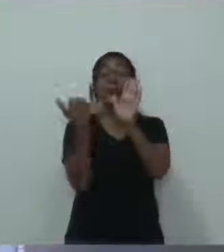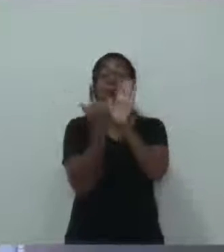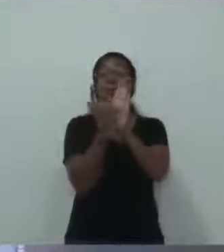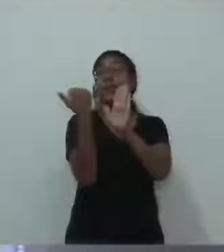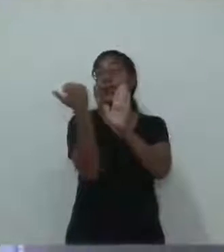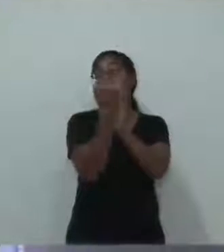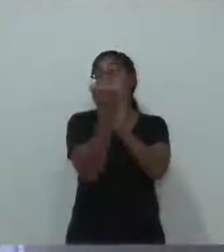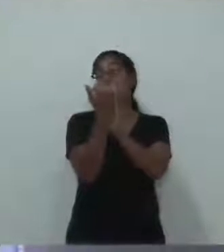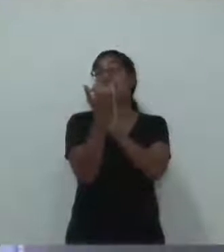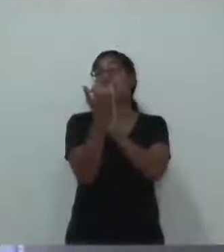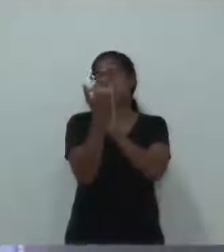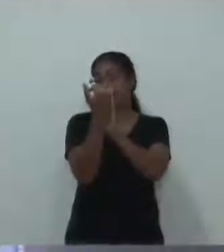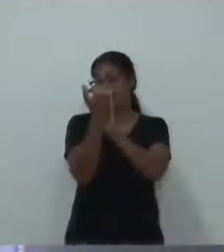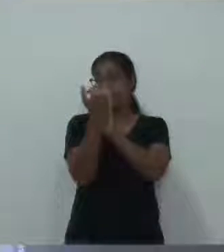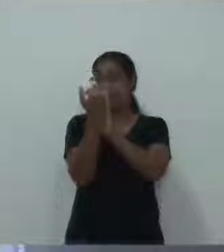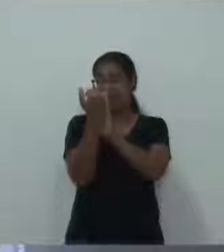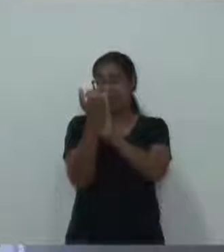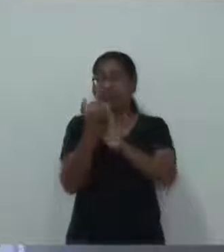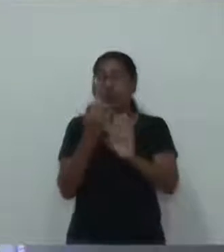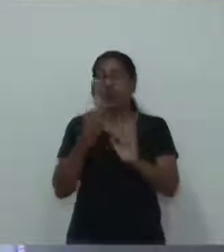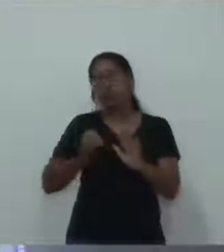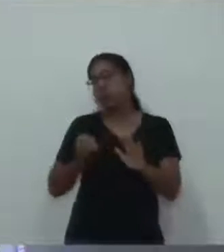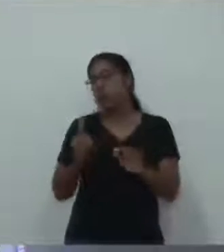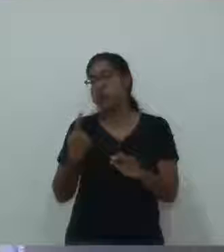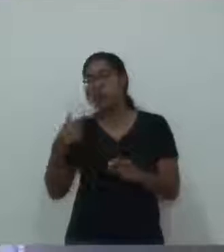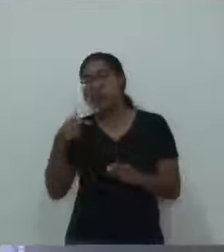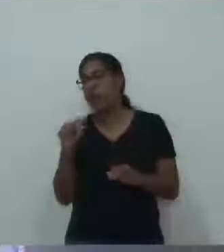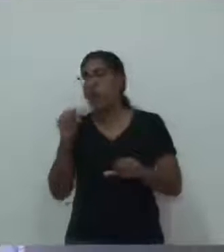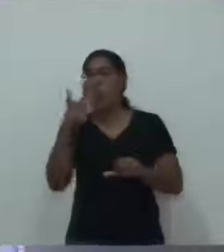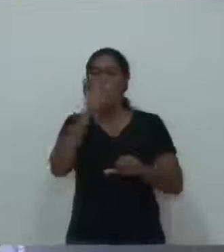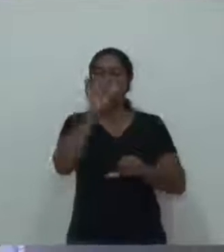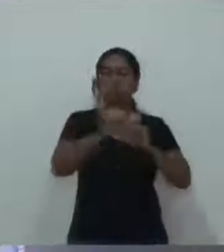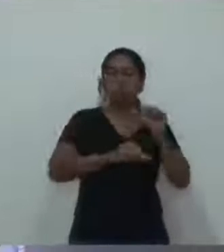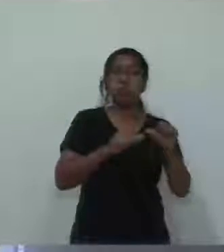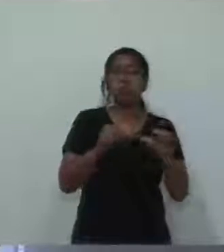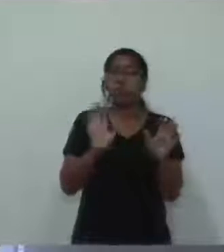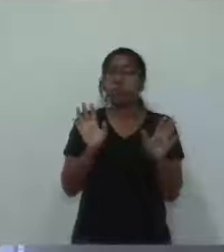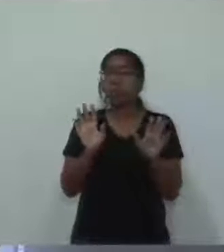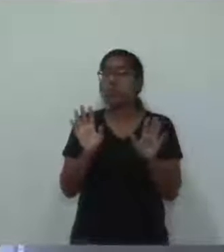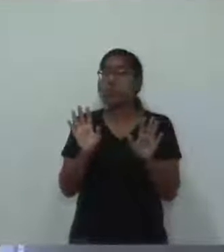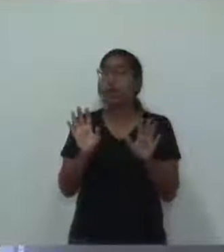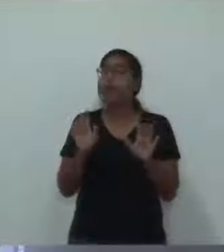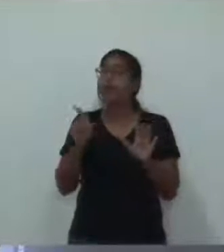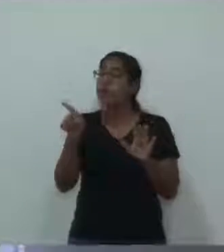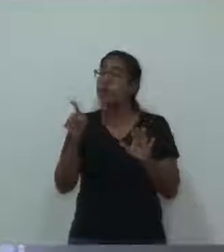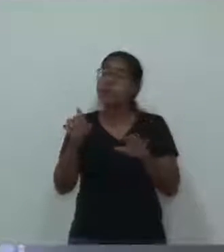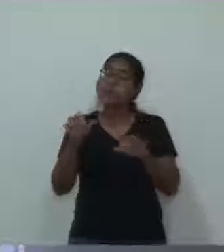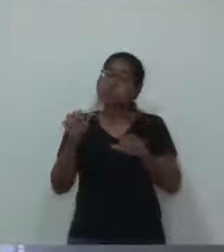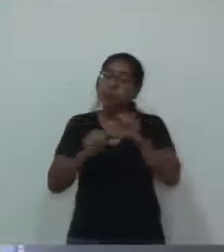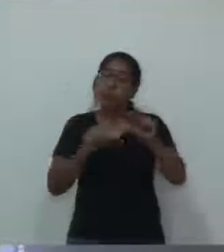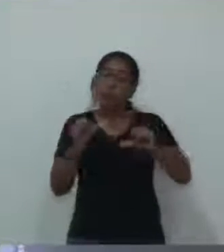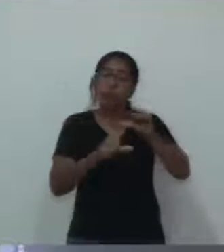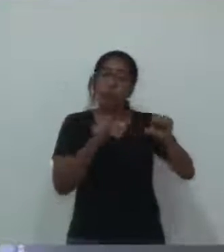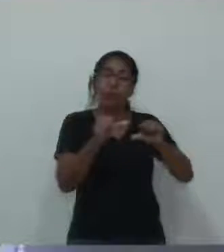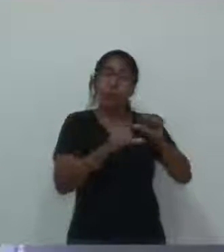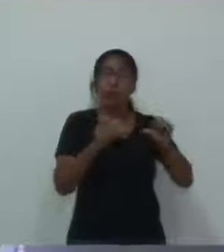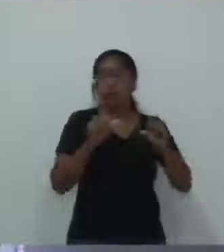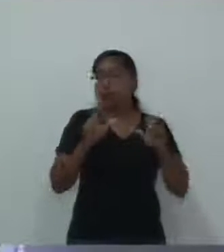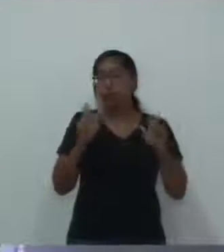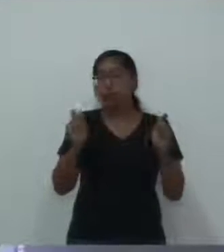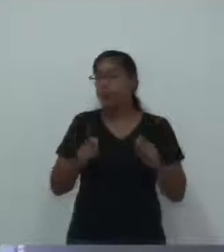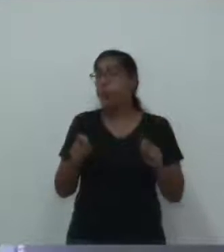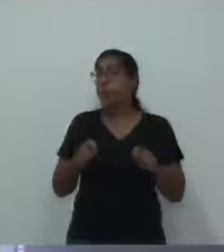já tinha previsão. Assim, não só na 17, em vários pontos que foram feitos modificativos, você tem modificações no que estava previsto